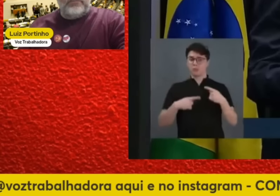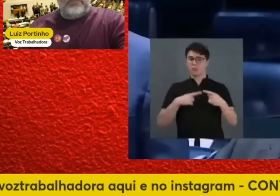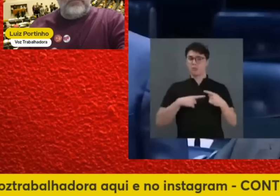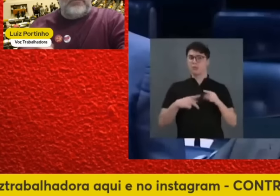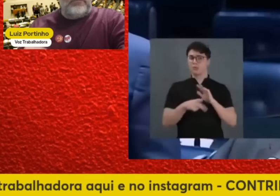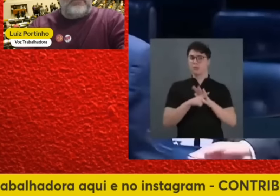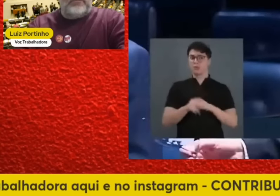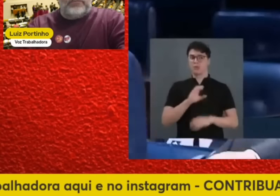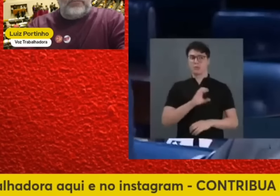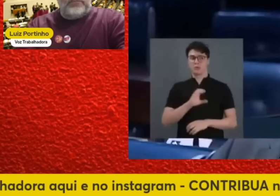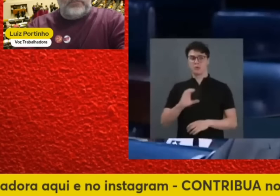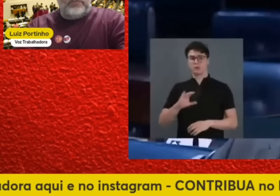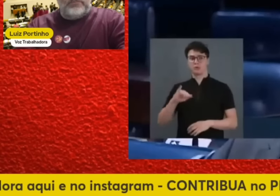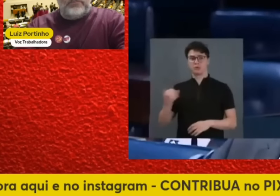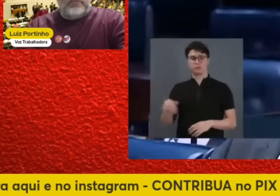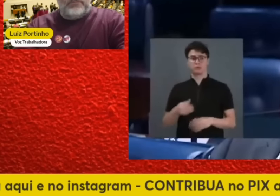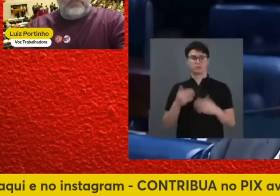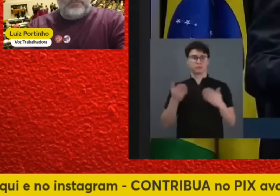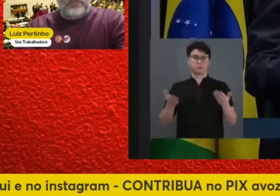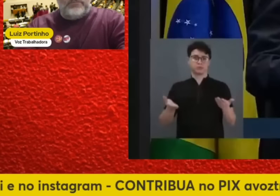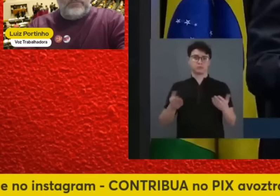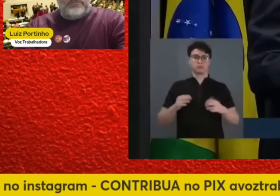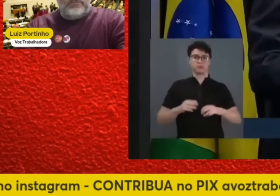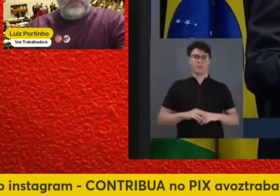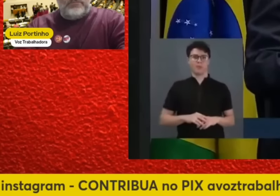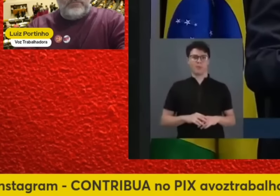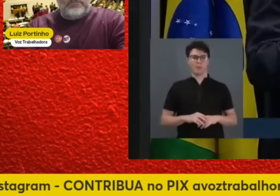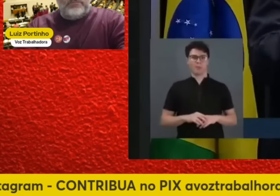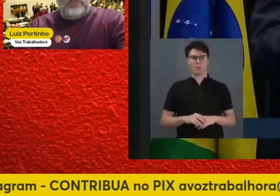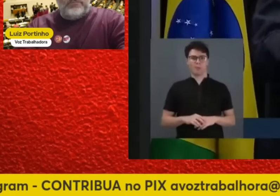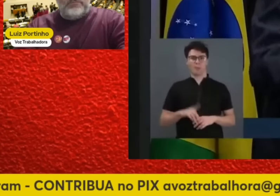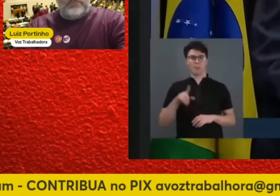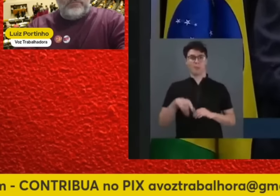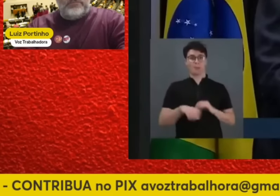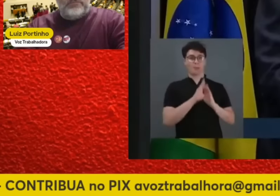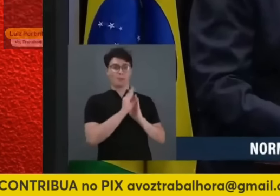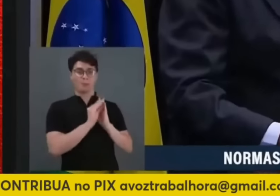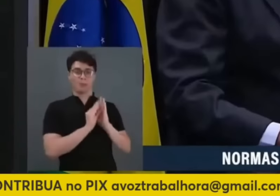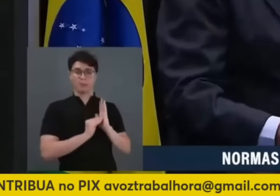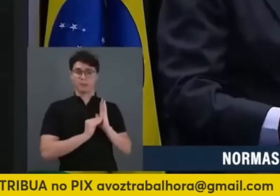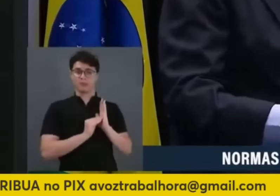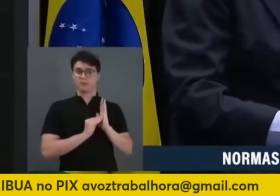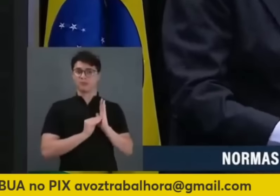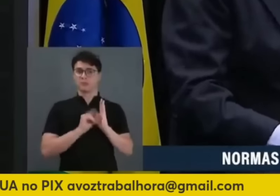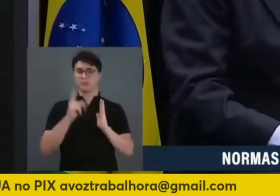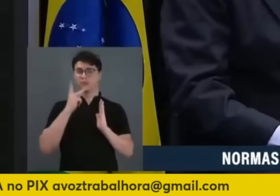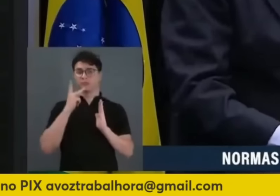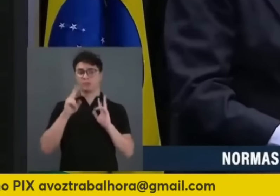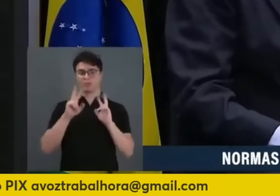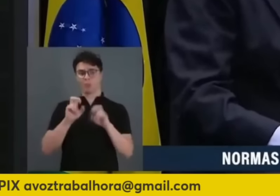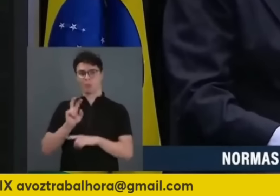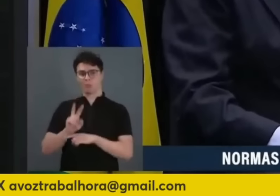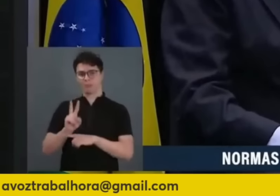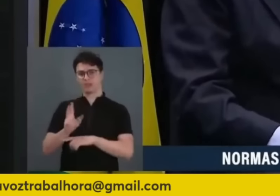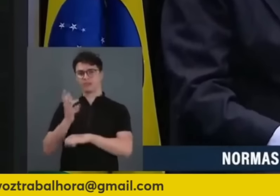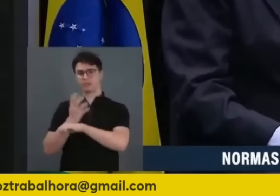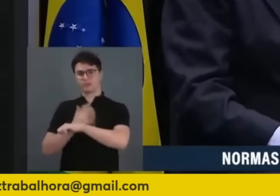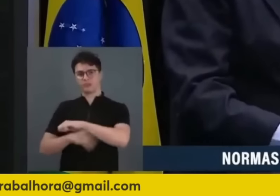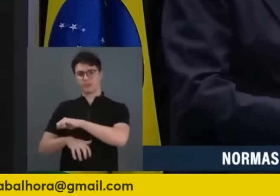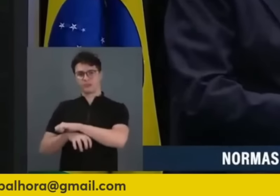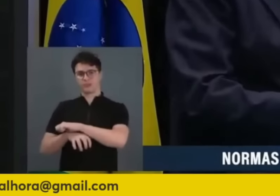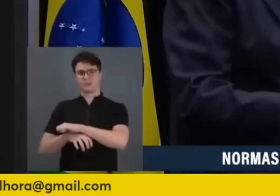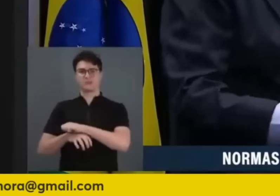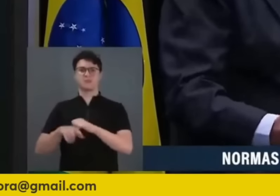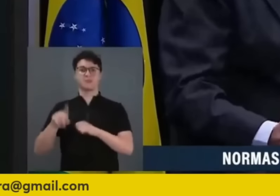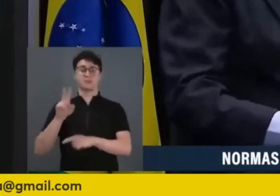de Constituição e Justiça. Absolutamente. É uma matéria que diz respeito à preservação de meio ambiente,